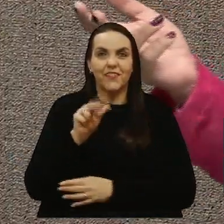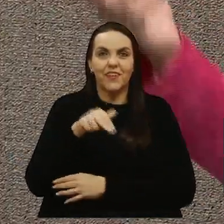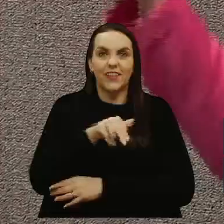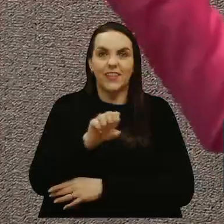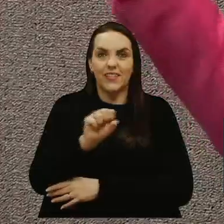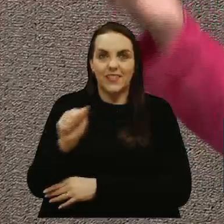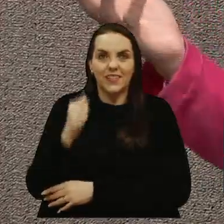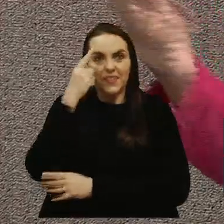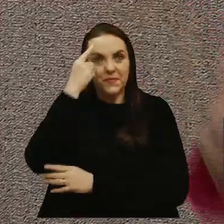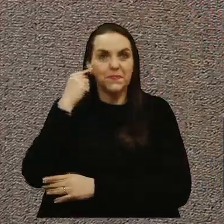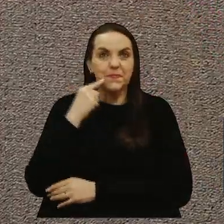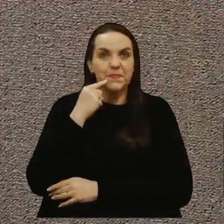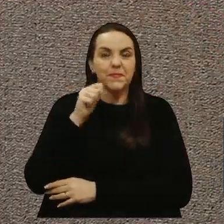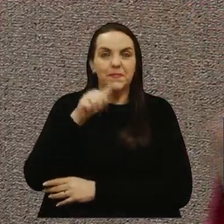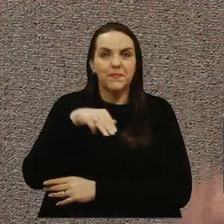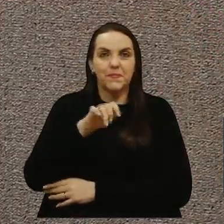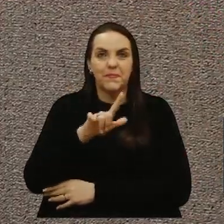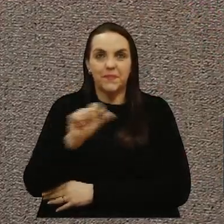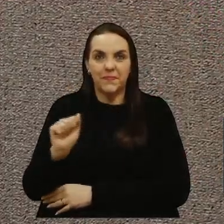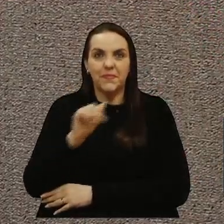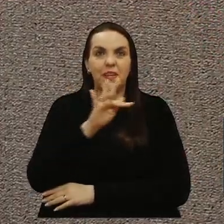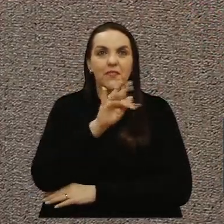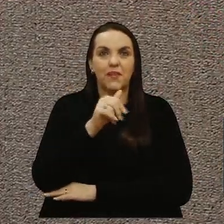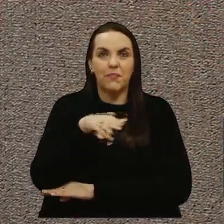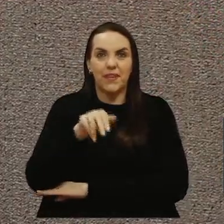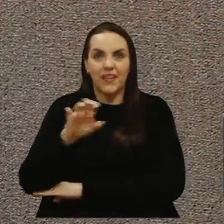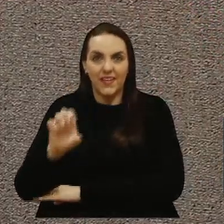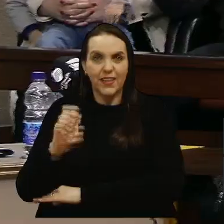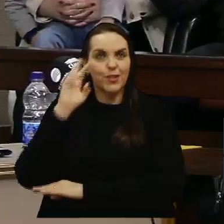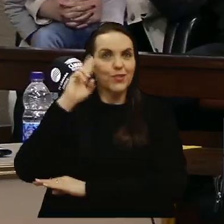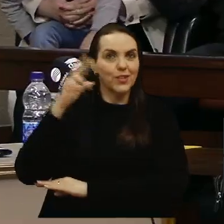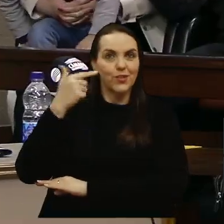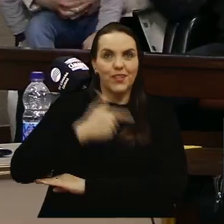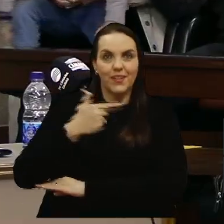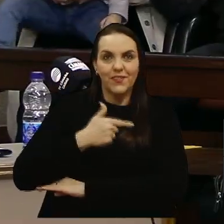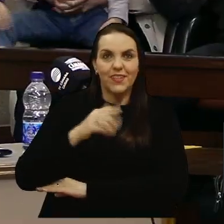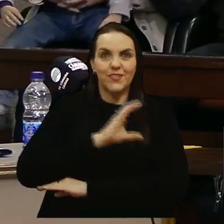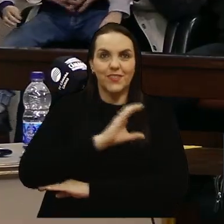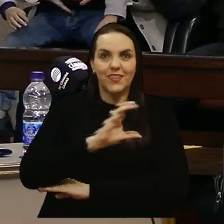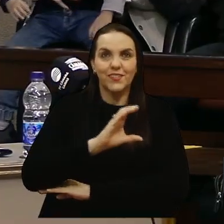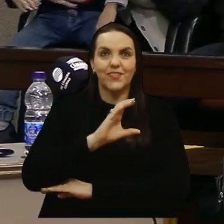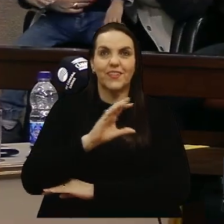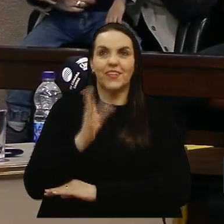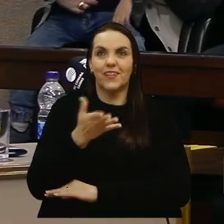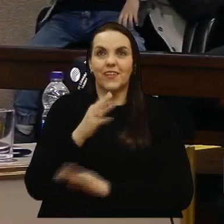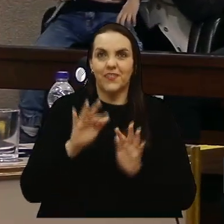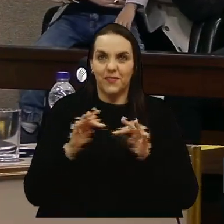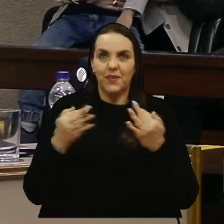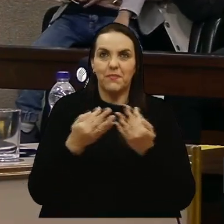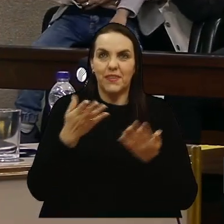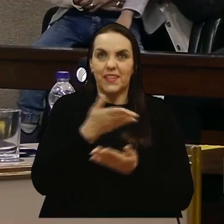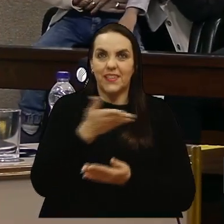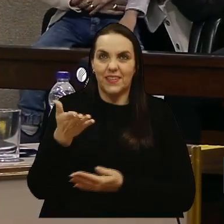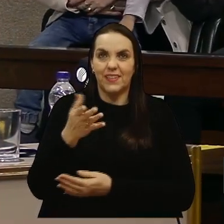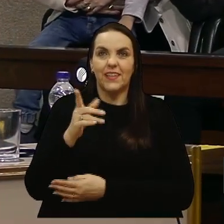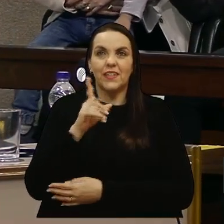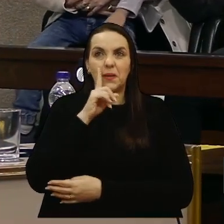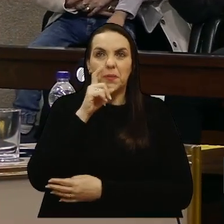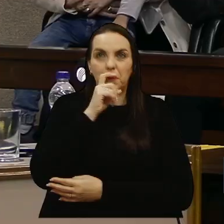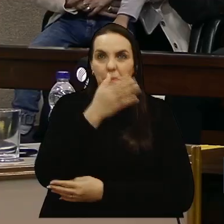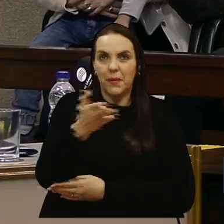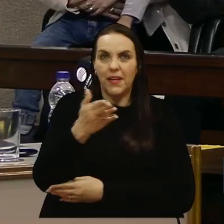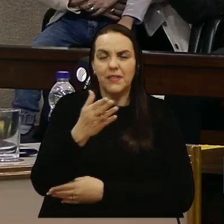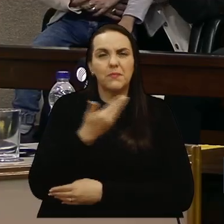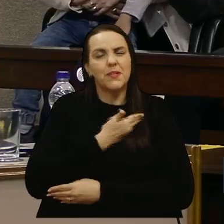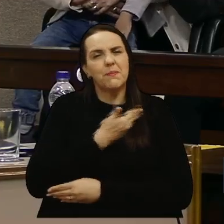Amélia, a Fabiane do Madrimilda, né, diretora vice, coordenadora. A família tem aqui os pais, meus amigos queridos, o Nelson e